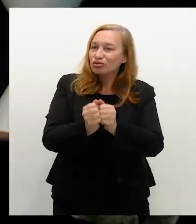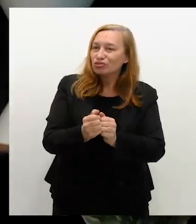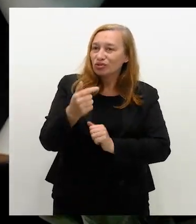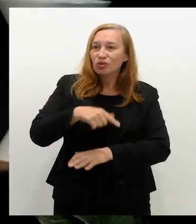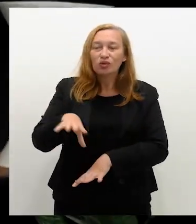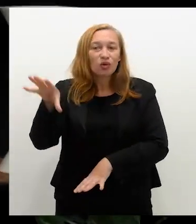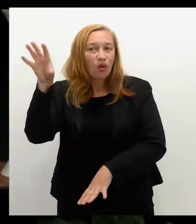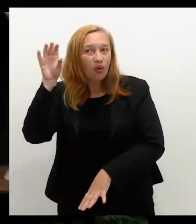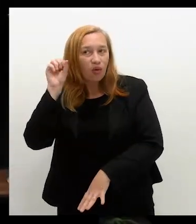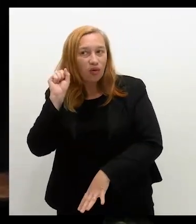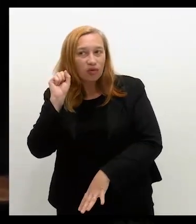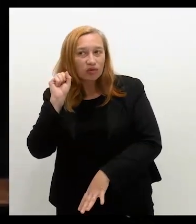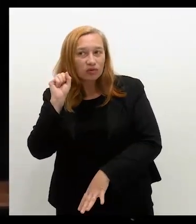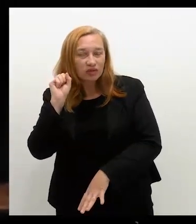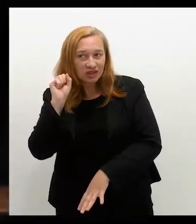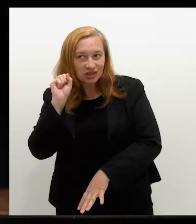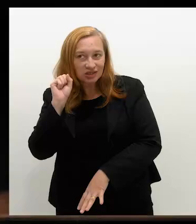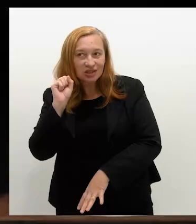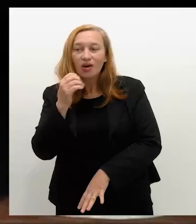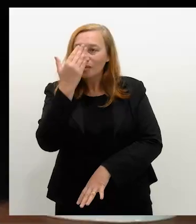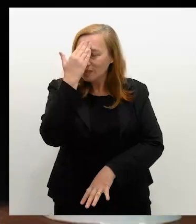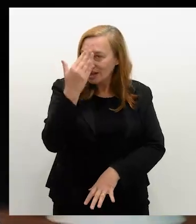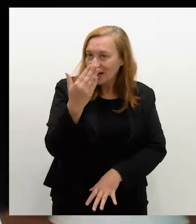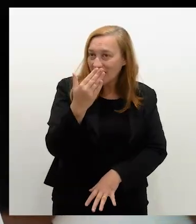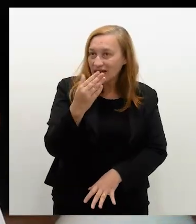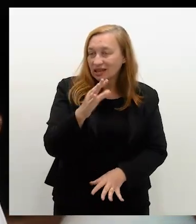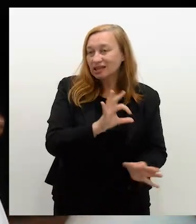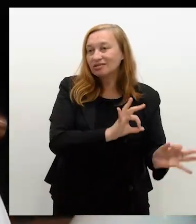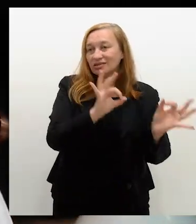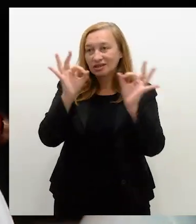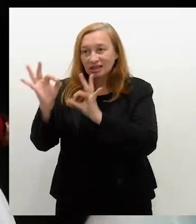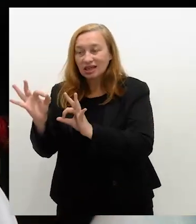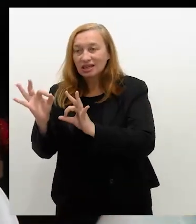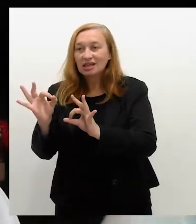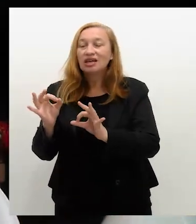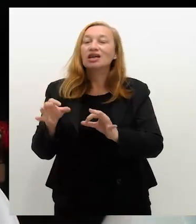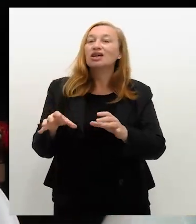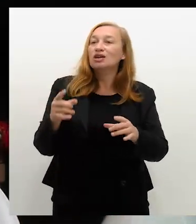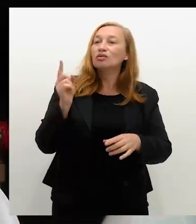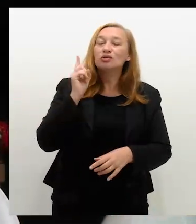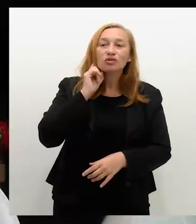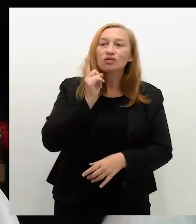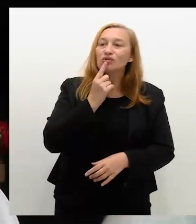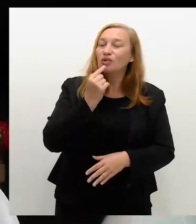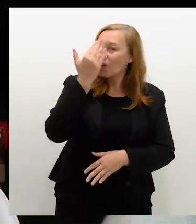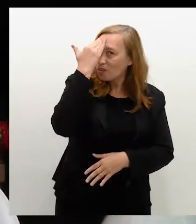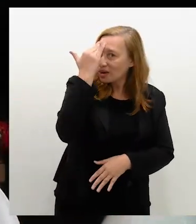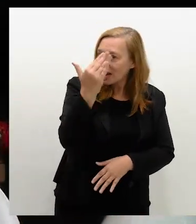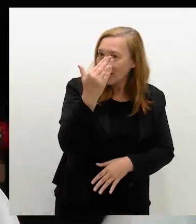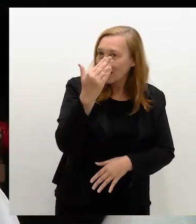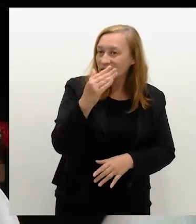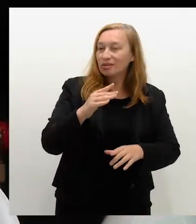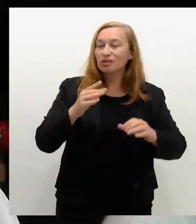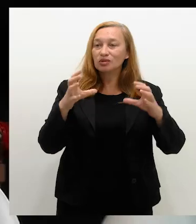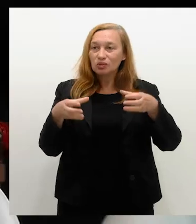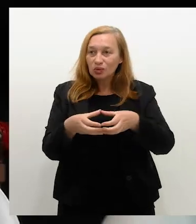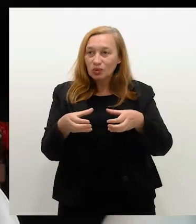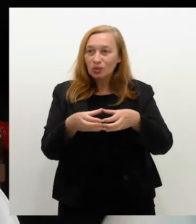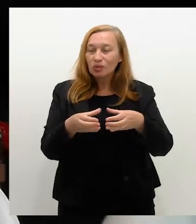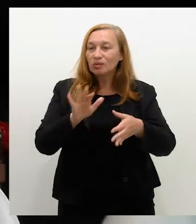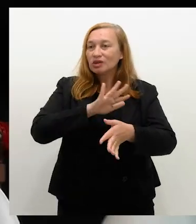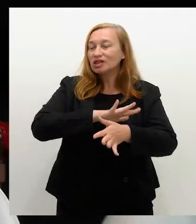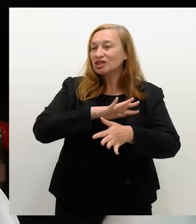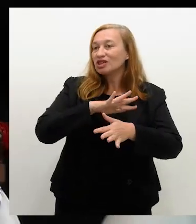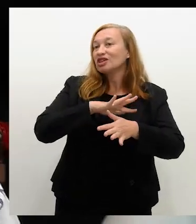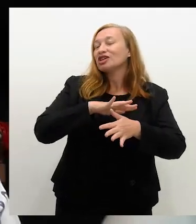que escutam, obrigada pela sua audiência, aos que não escutam, o nosso muito obrigada, aqui com a nossa equipe de Libras, a quem eu aproveito